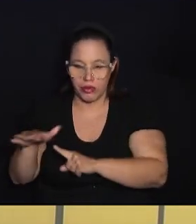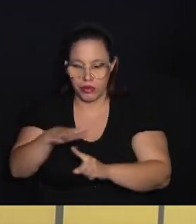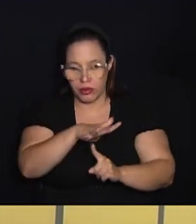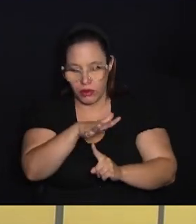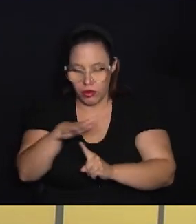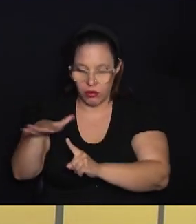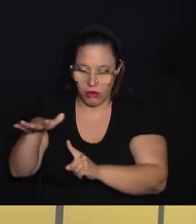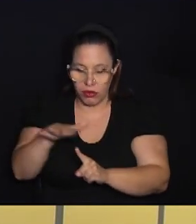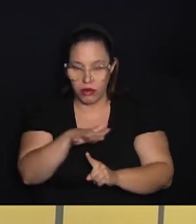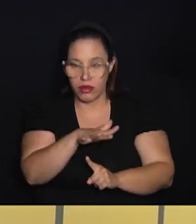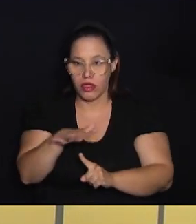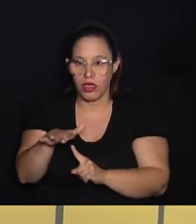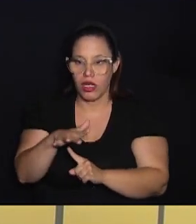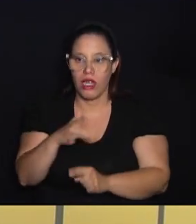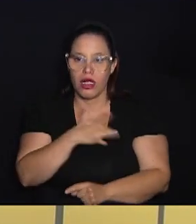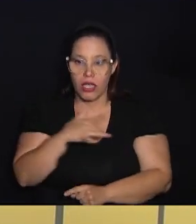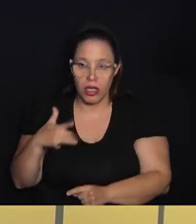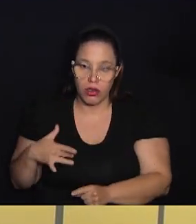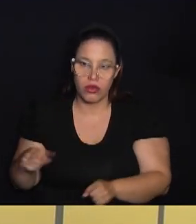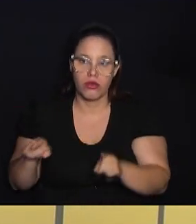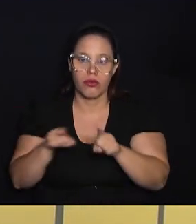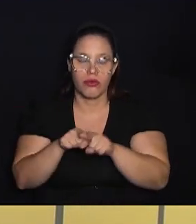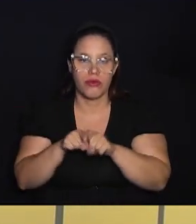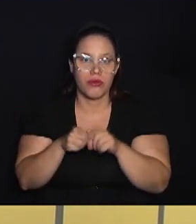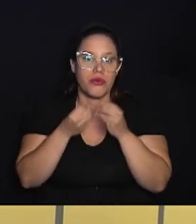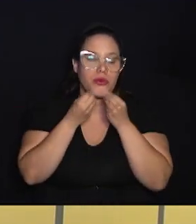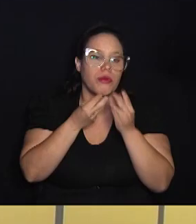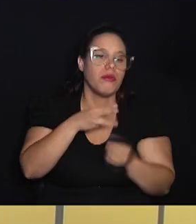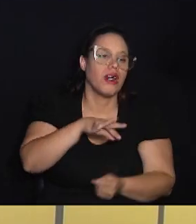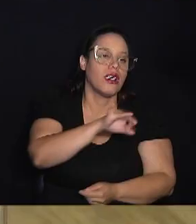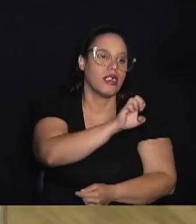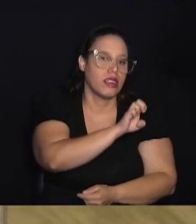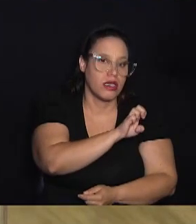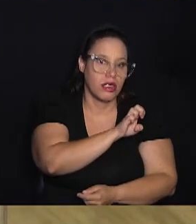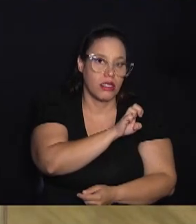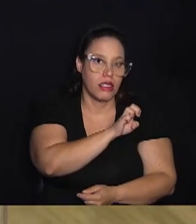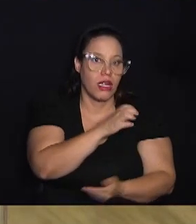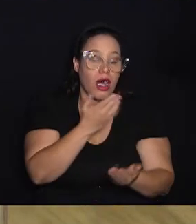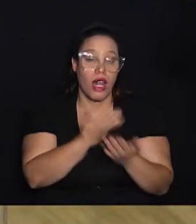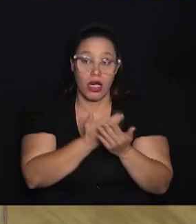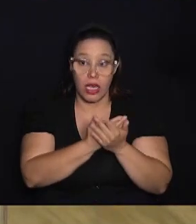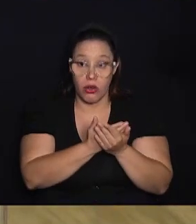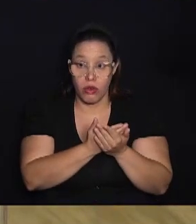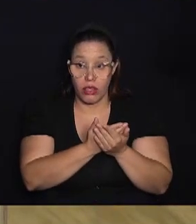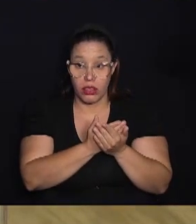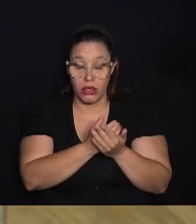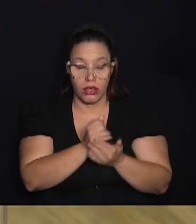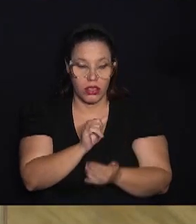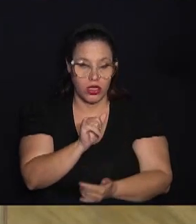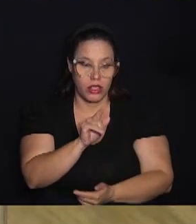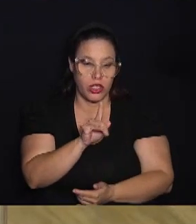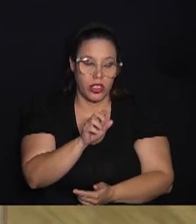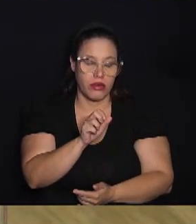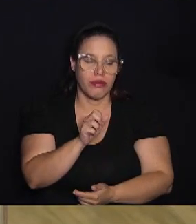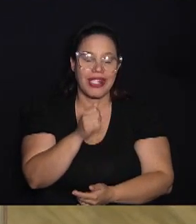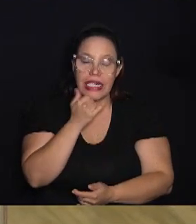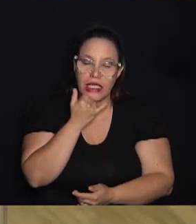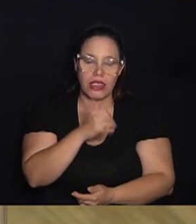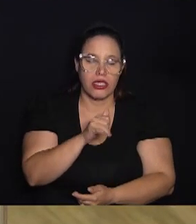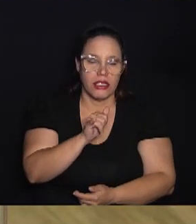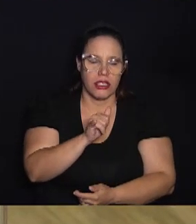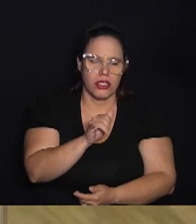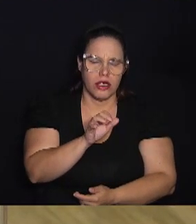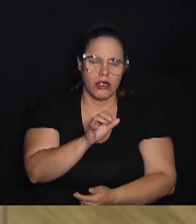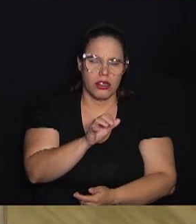saúde ambiental como um todo né Muito bem mar eh as aulas né de de yoga como que elas foram